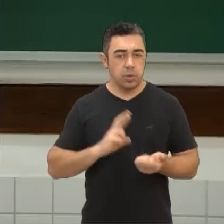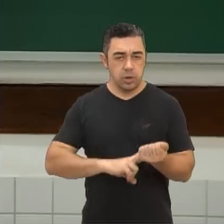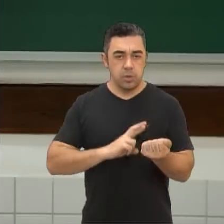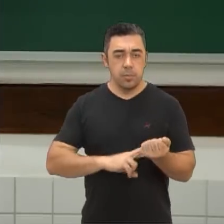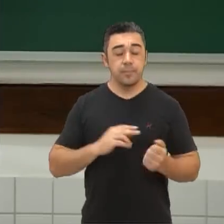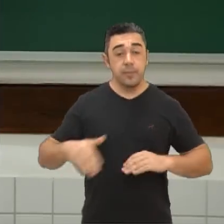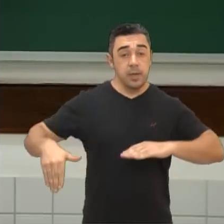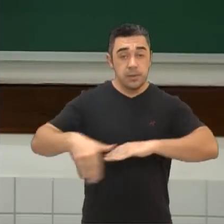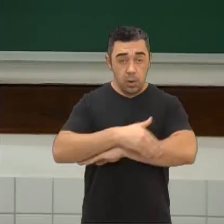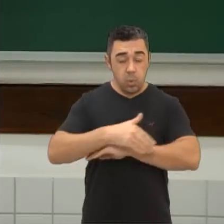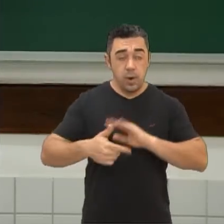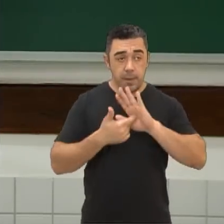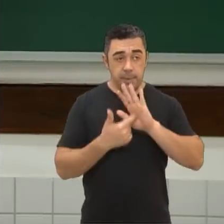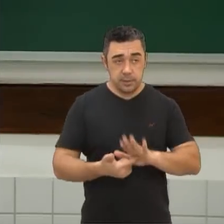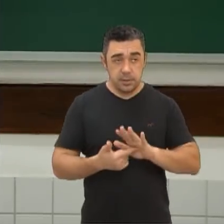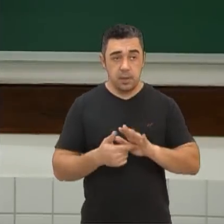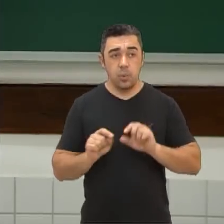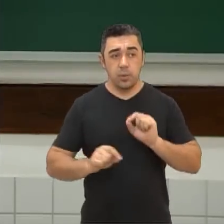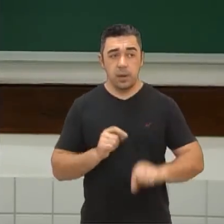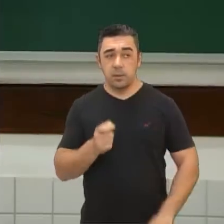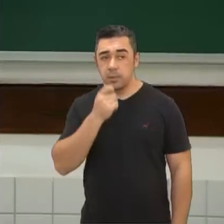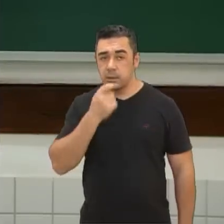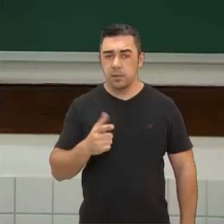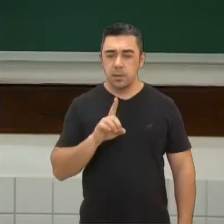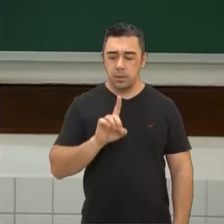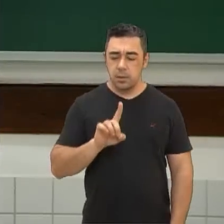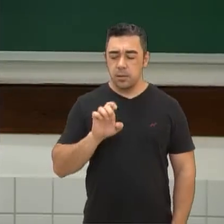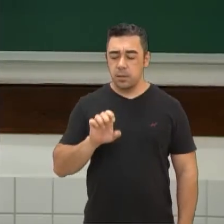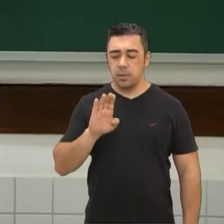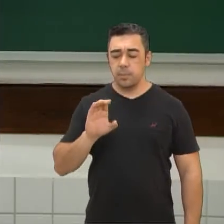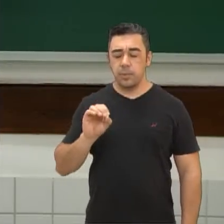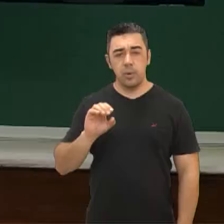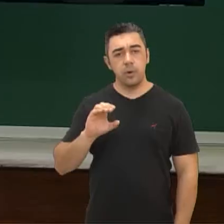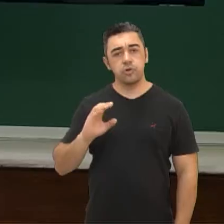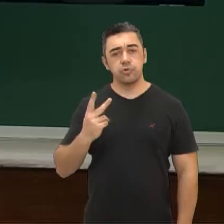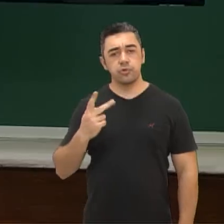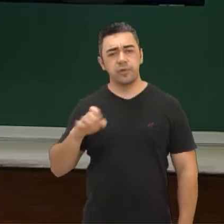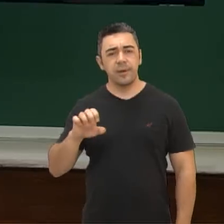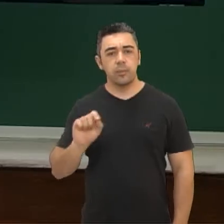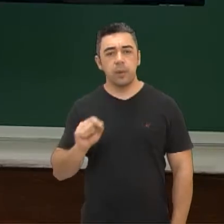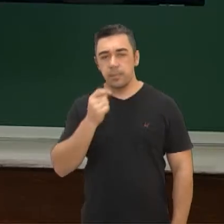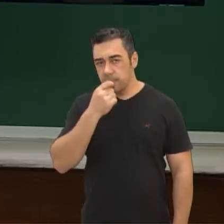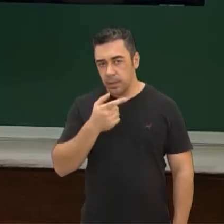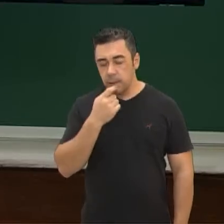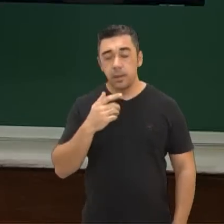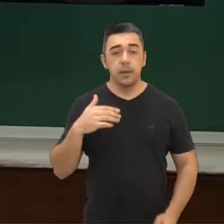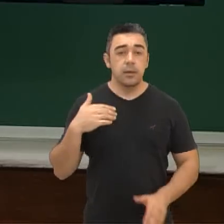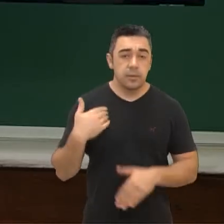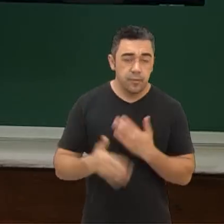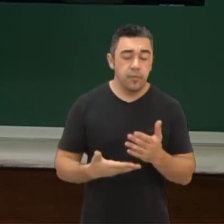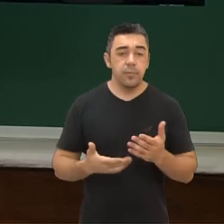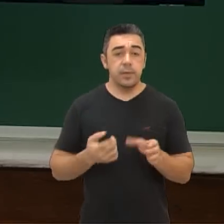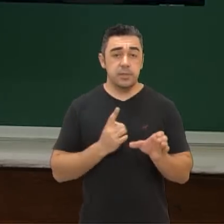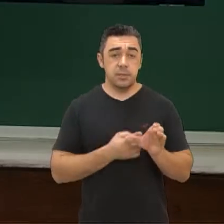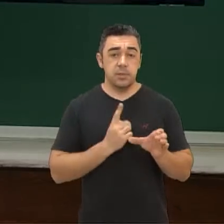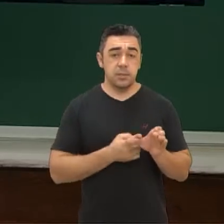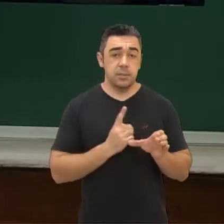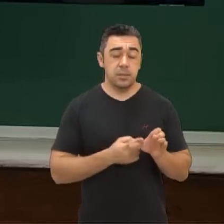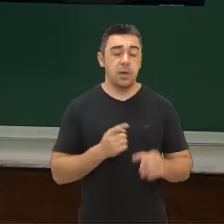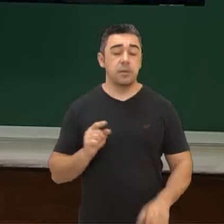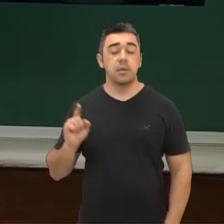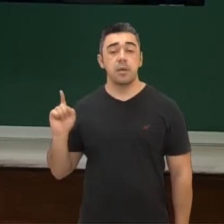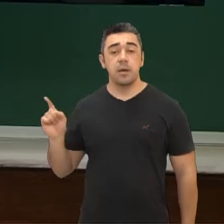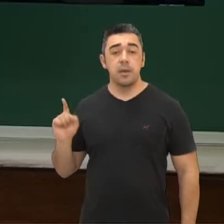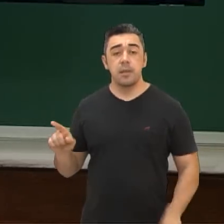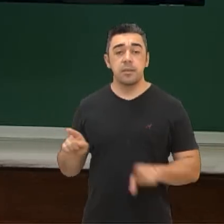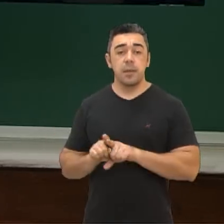cantar. Versos de improviso, né? O compasso ritmado, então geralmente é usado um pandeiro, que a gente já vai ver